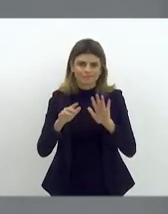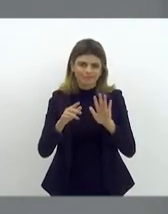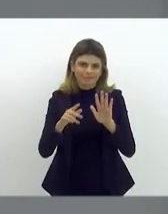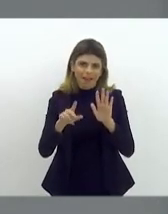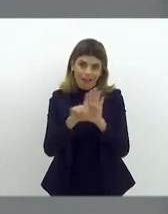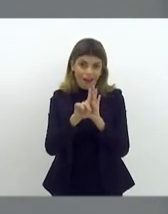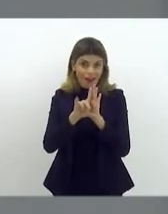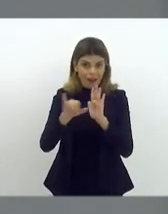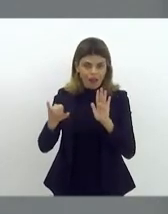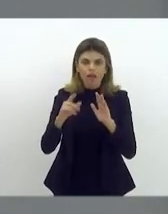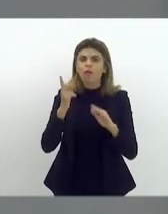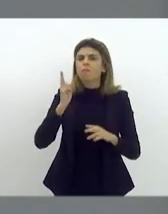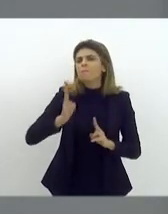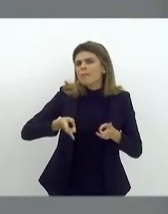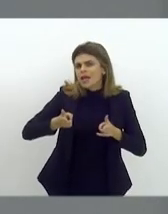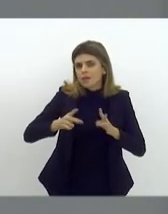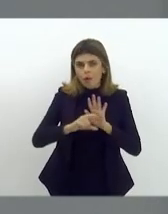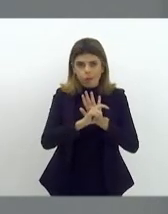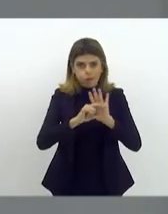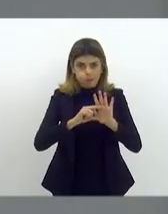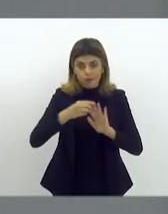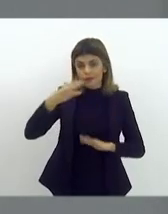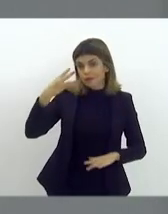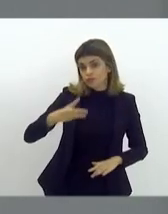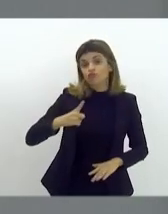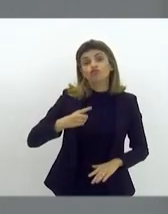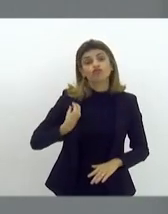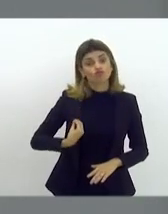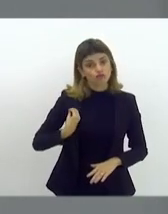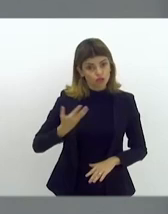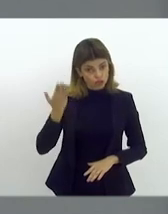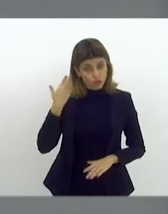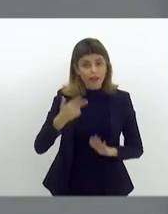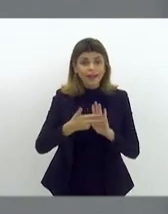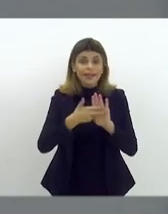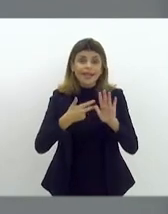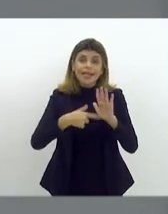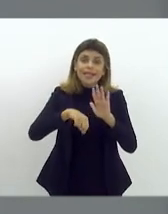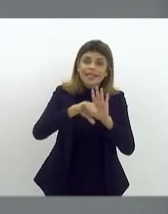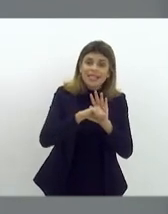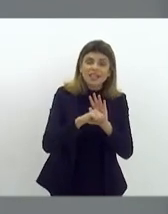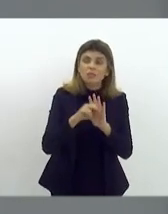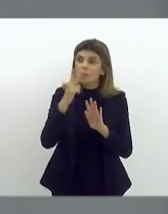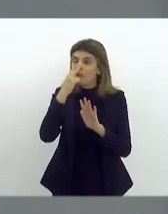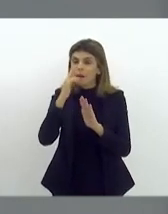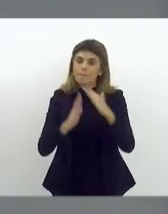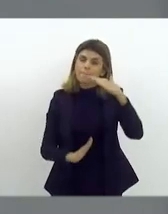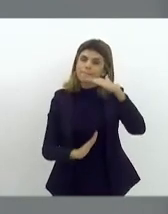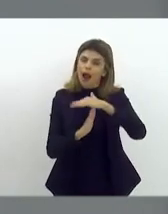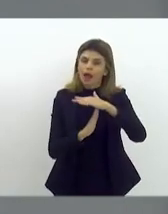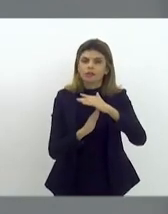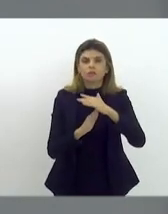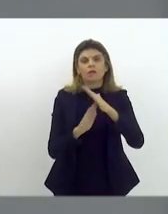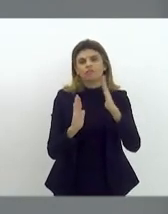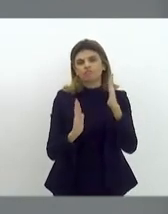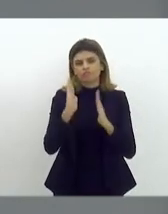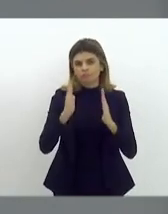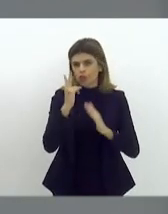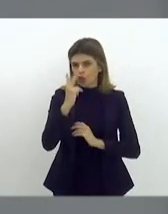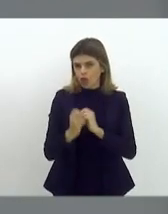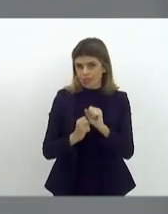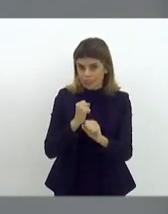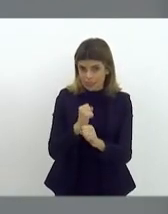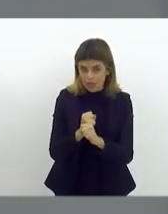ainda no parágrafo terceiro a gente tinha também um crime de menor potencial ofensivo porque a pena máxima era de até 2 anos então